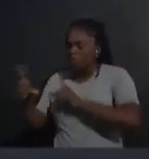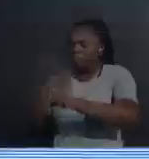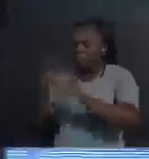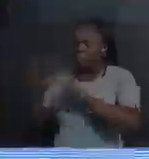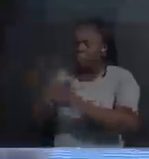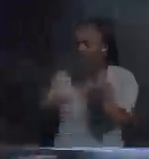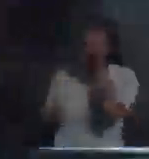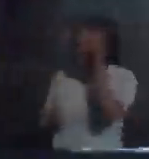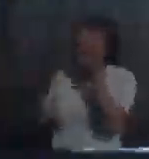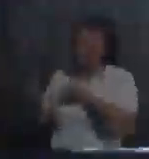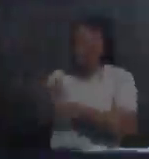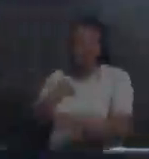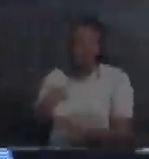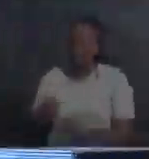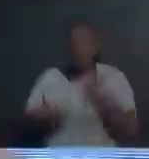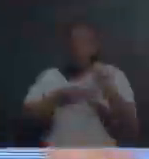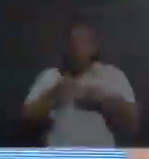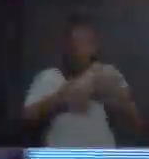sai!